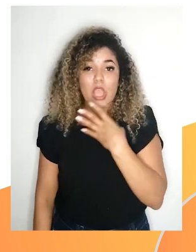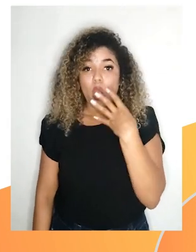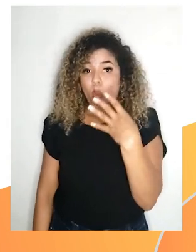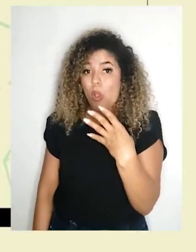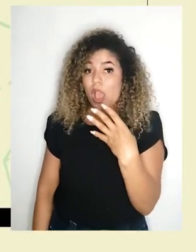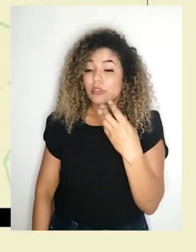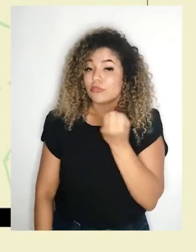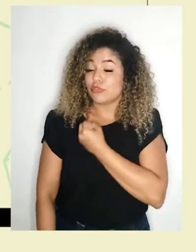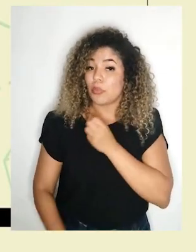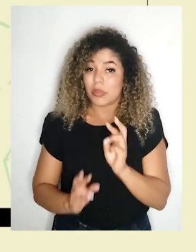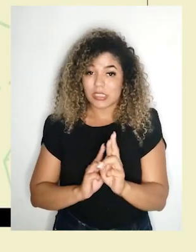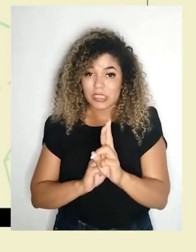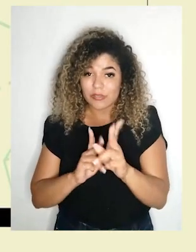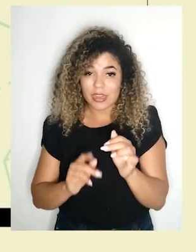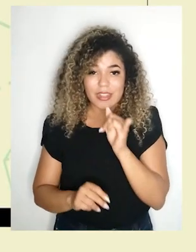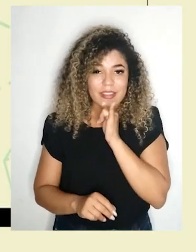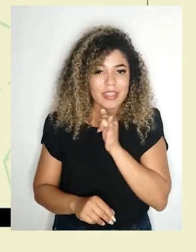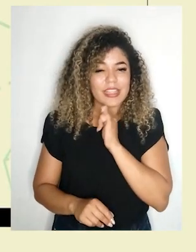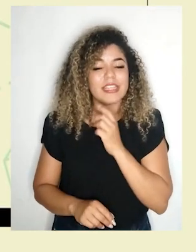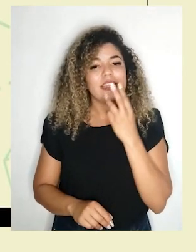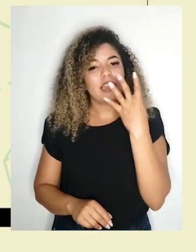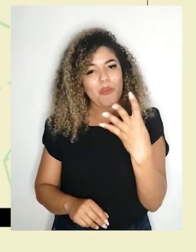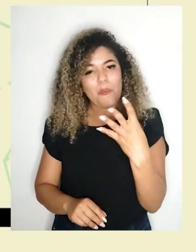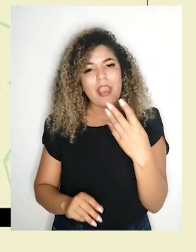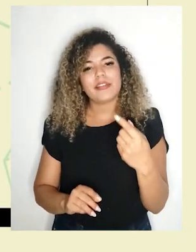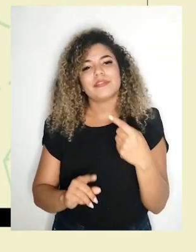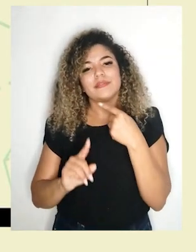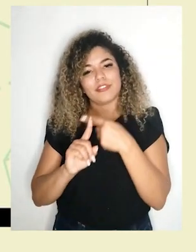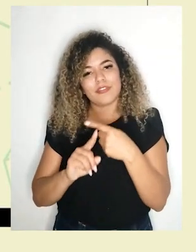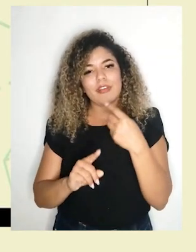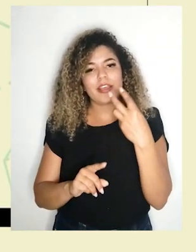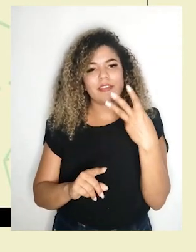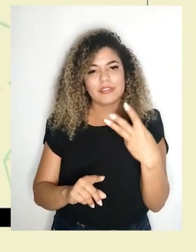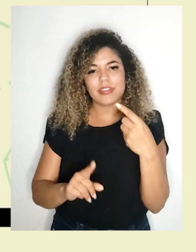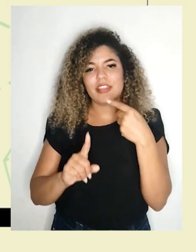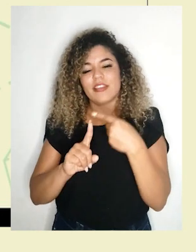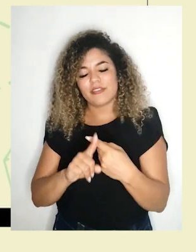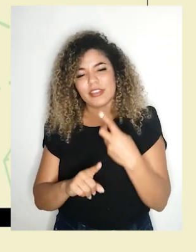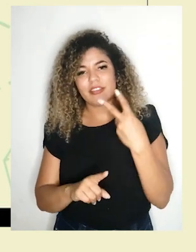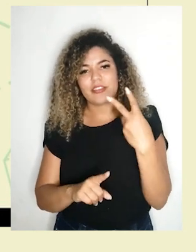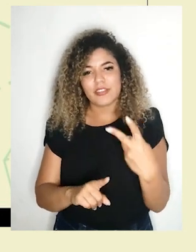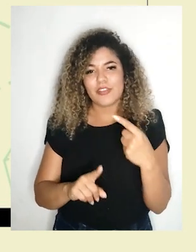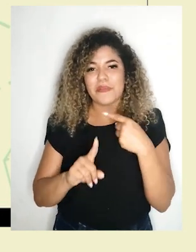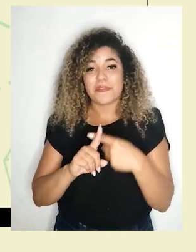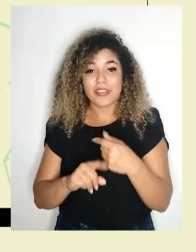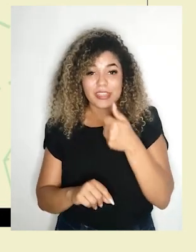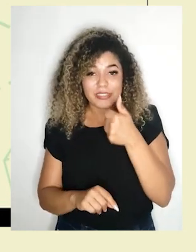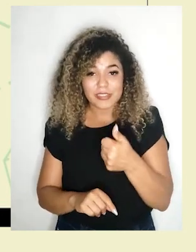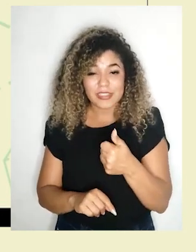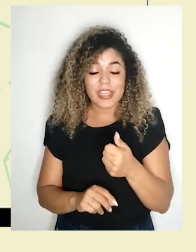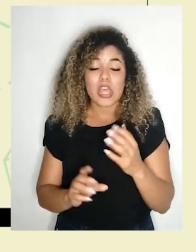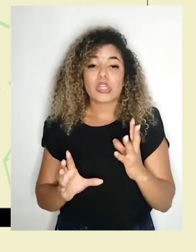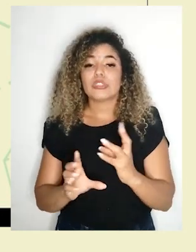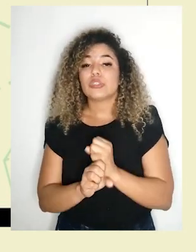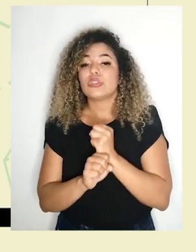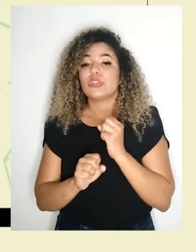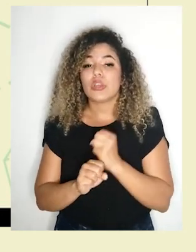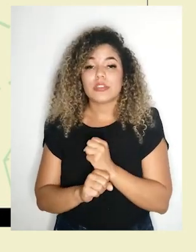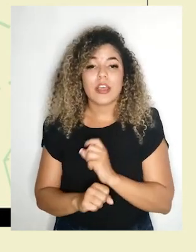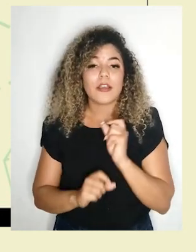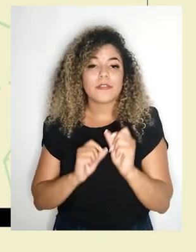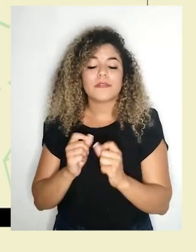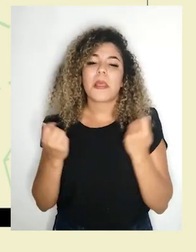números diferentes, a gente ia ter 4 fatorial, que seria 4 vezes 3 vezes 2 vezes 1, dando um total